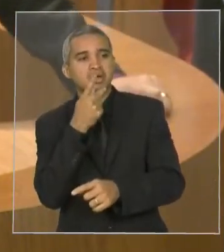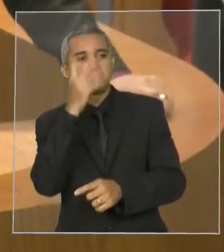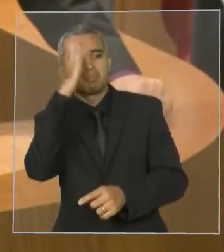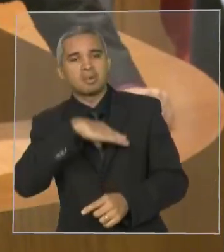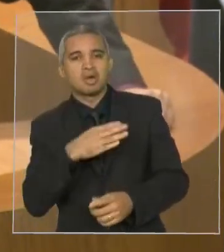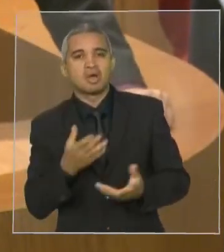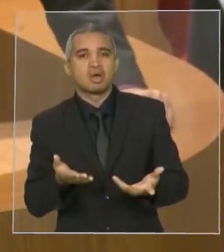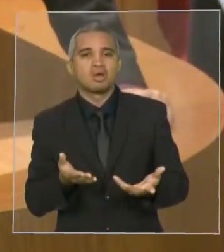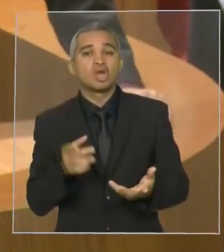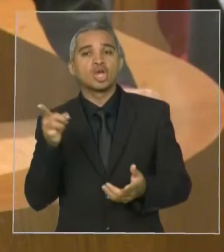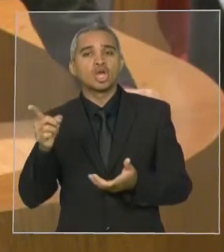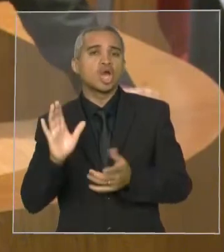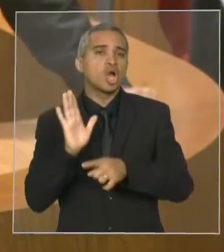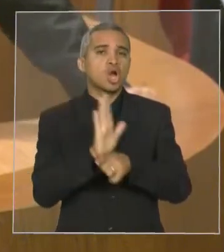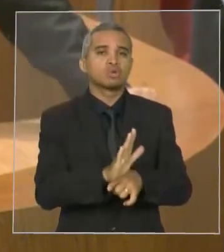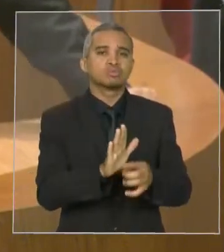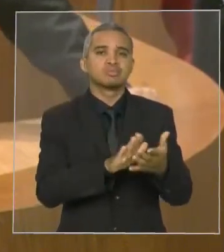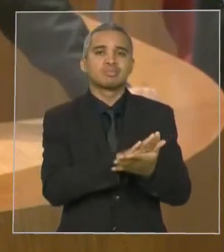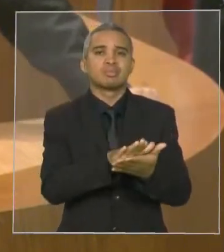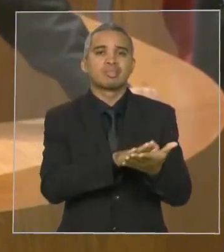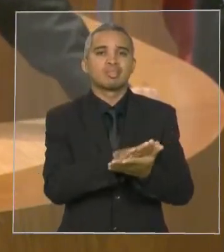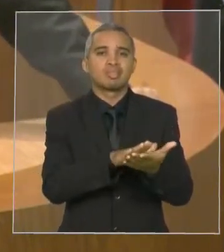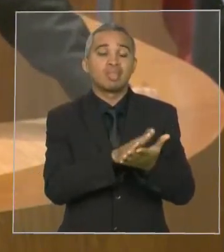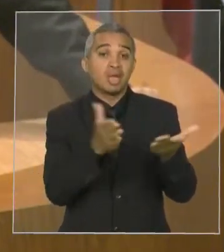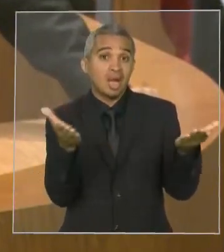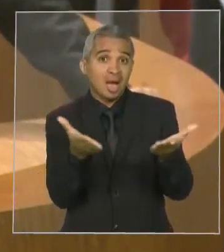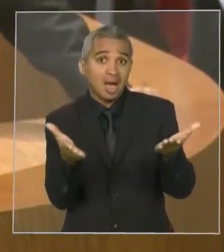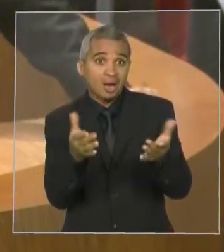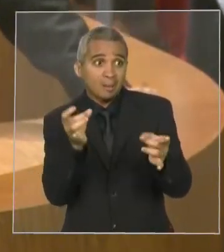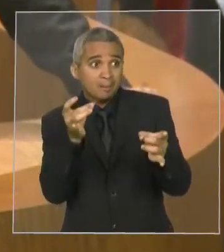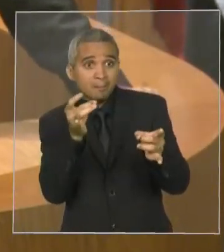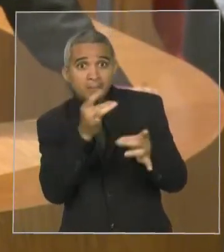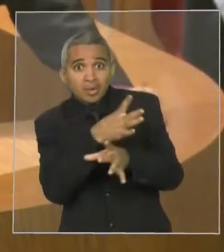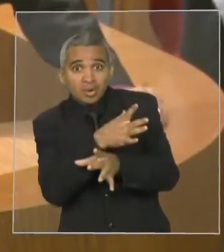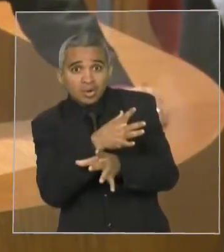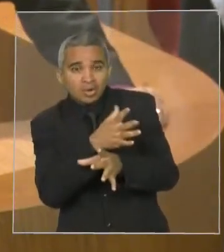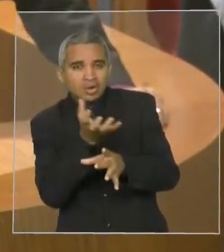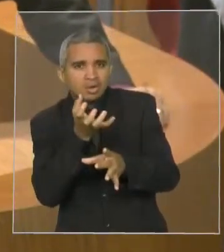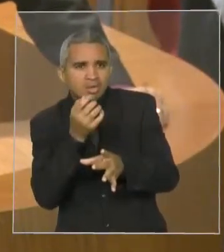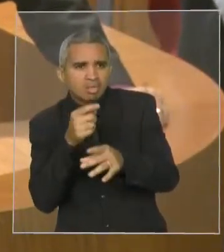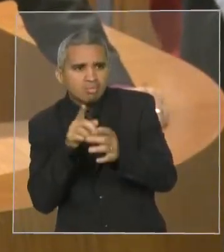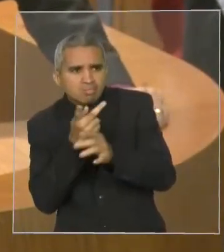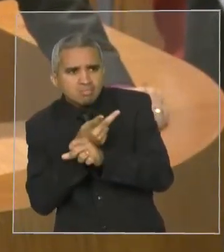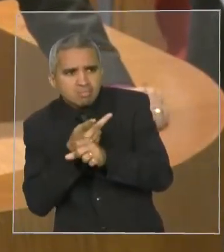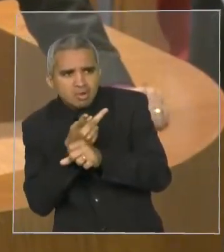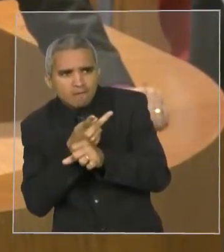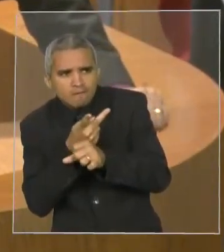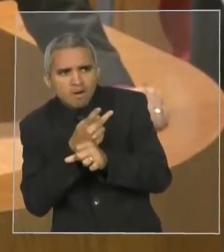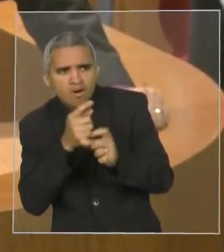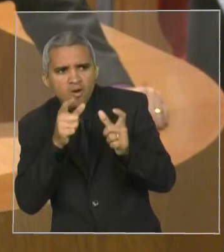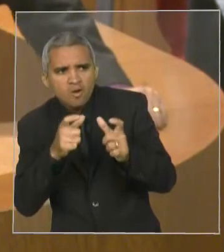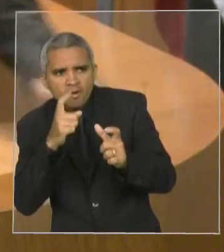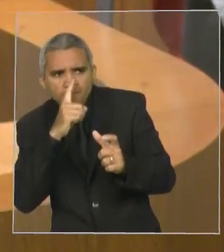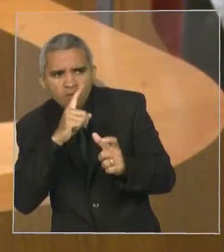bp tenta encontrar defeitos tenta encontrar defeitos